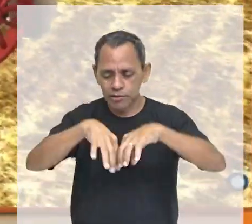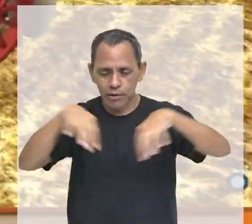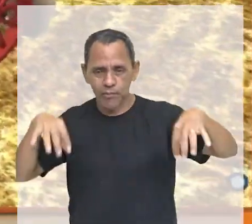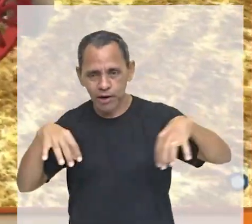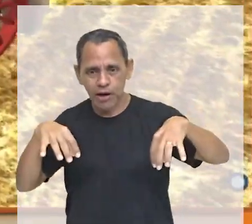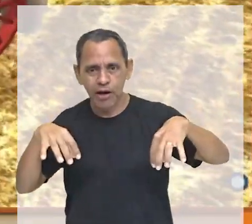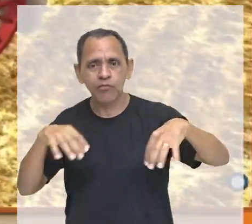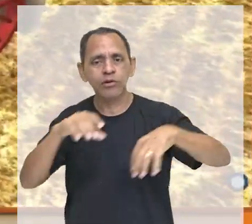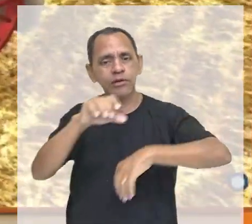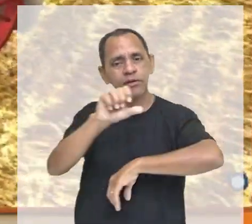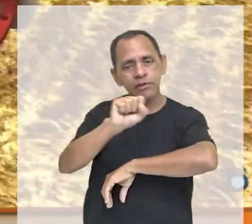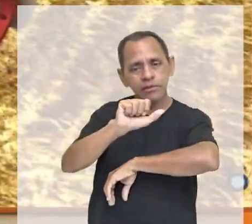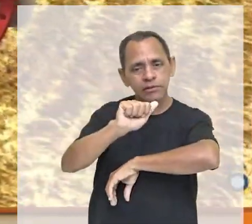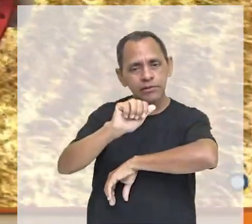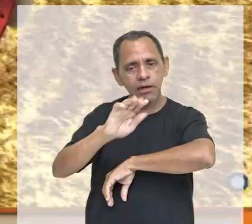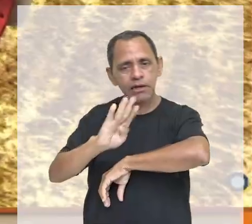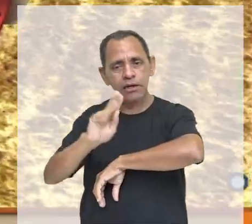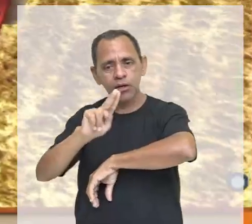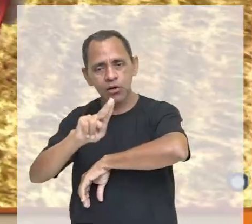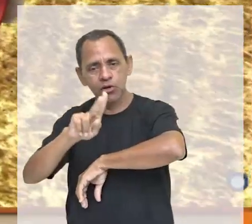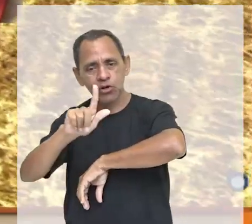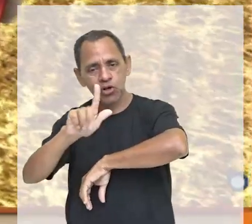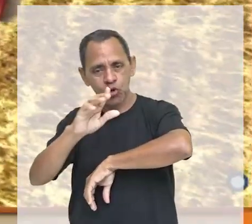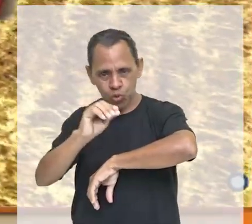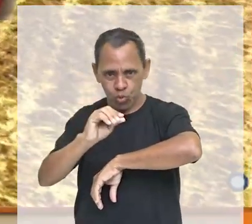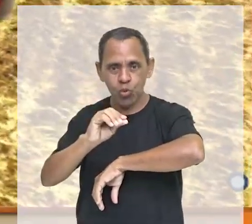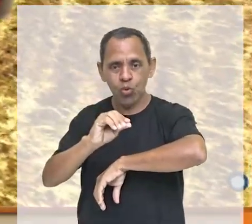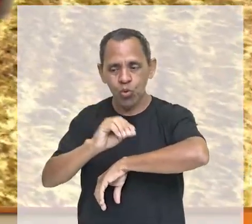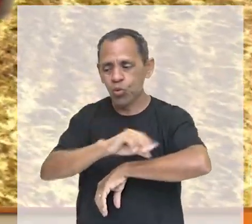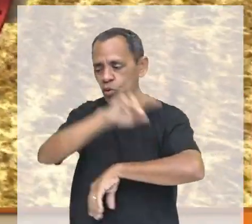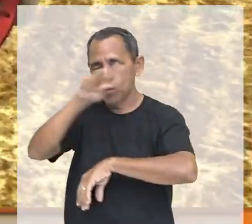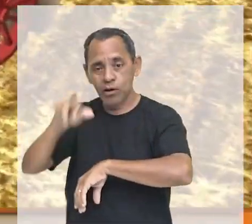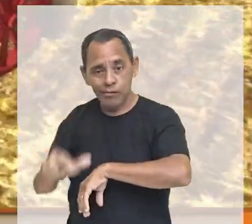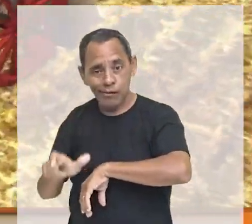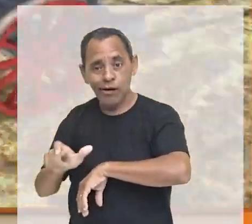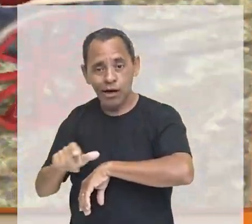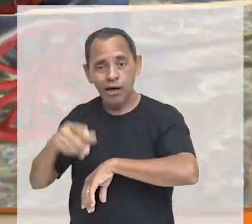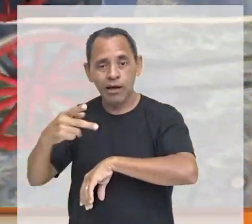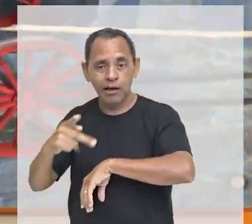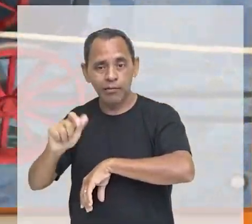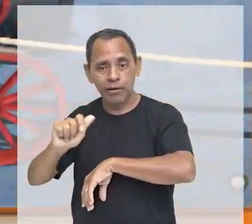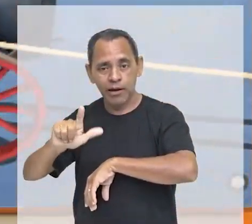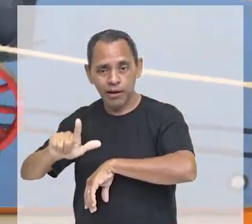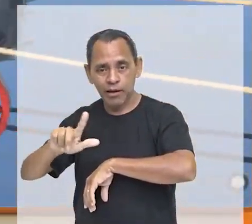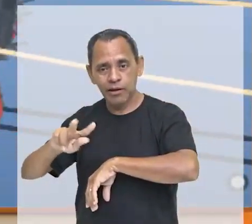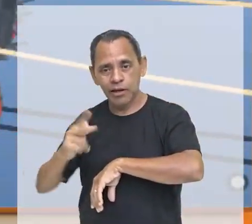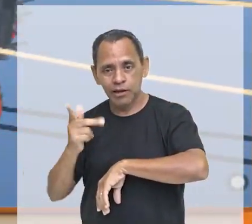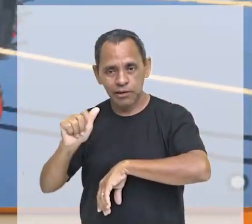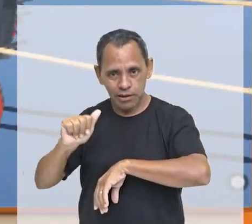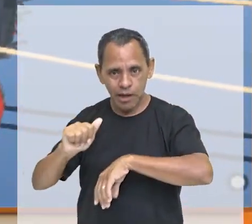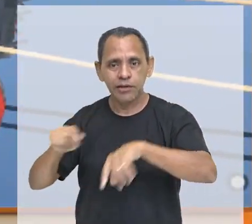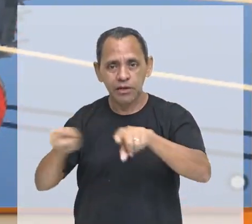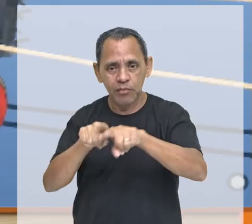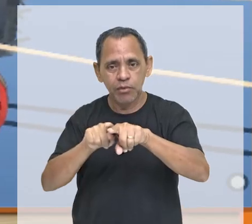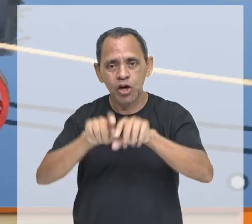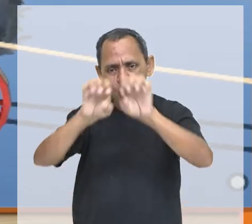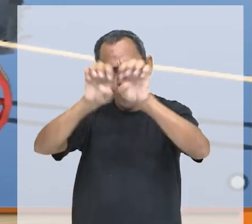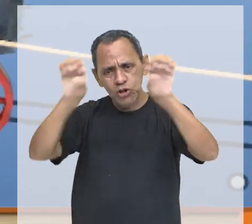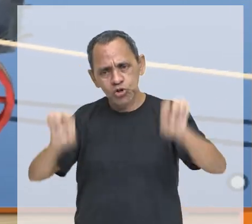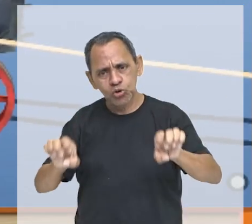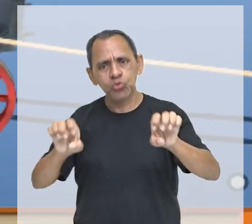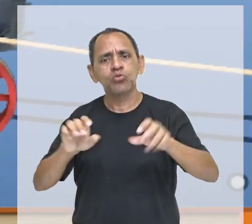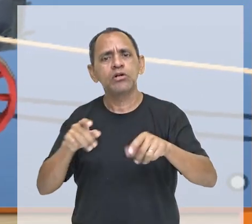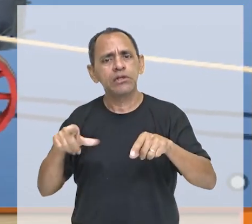dos grãos do milho e da palha, né? Aqui nós temos uma visão da estrutura desta